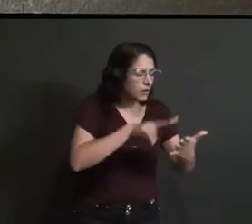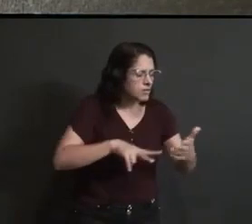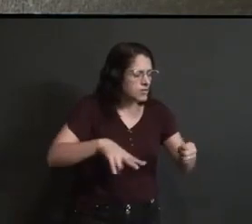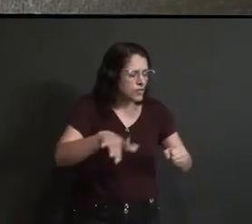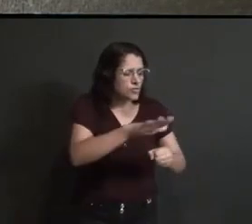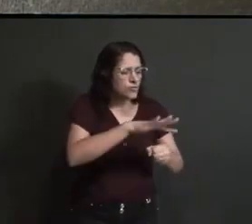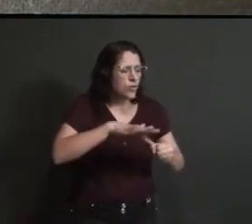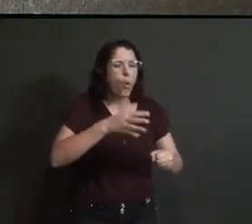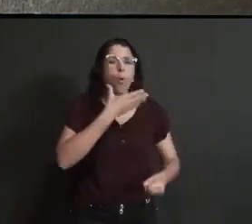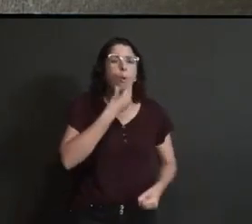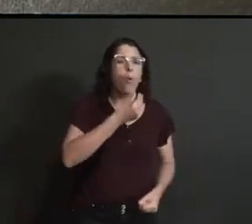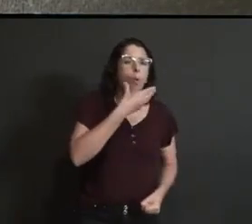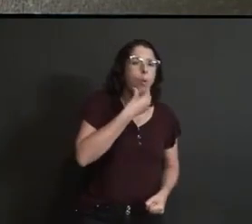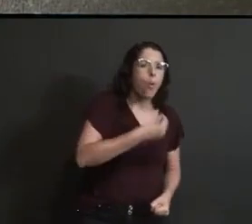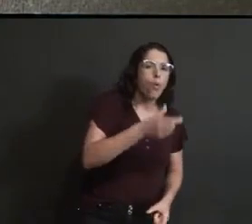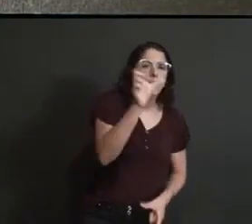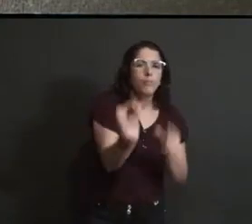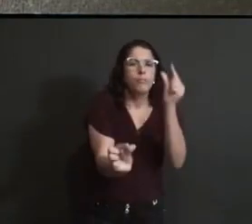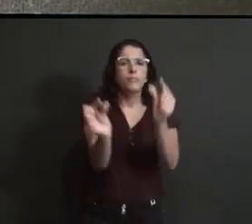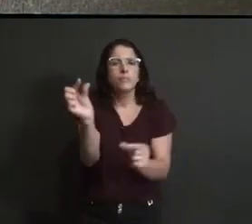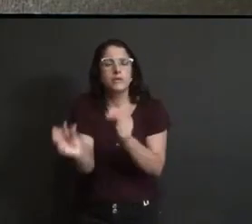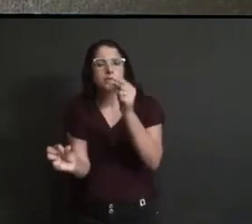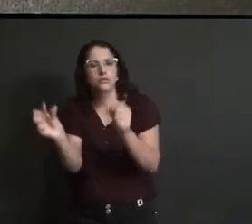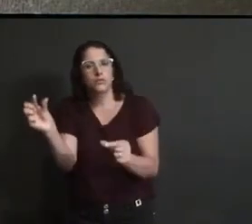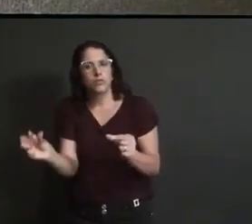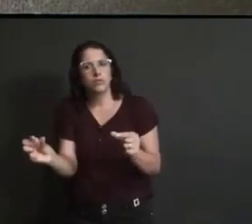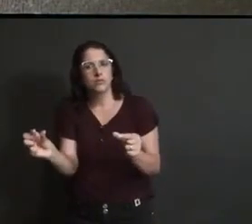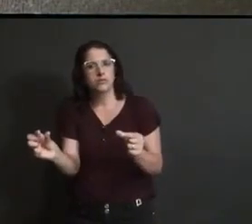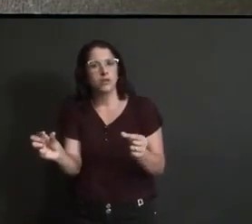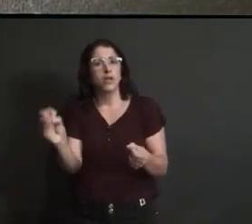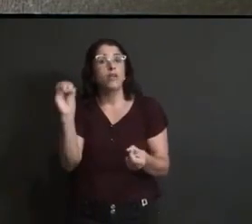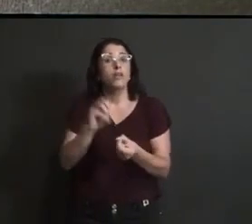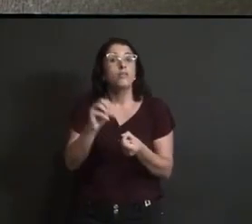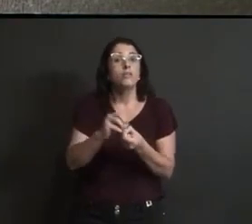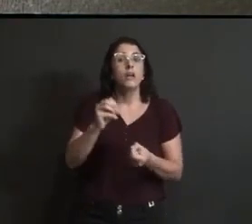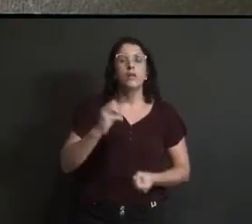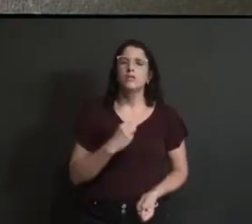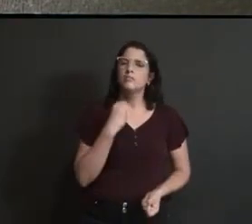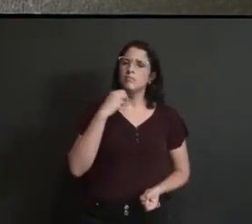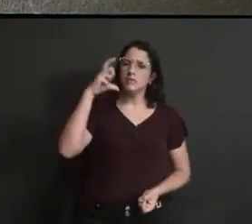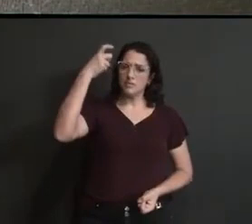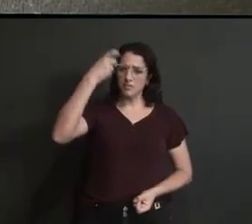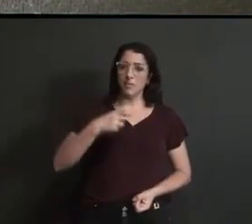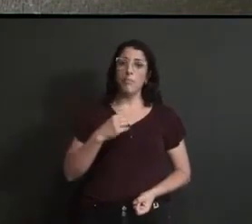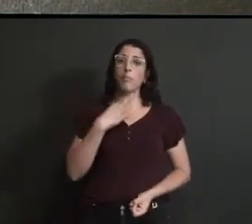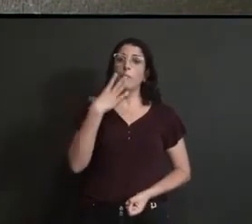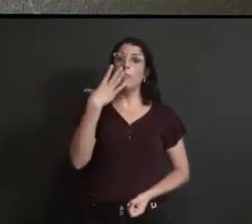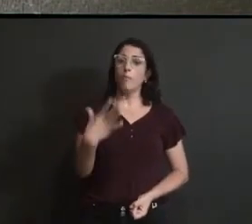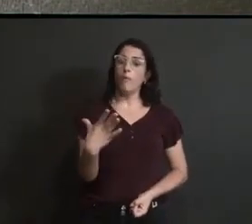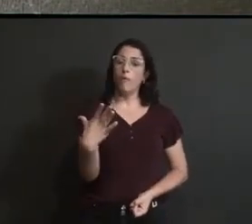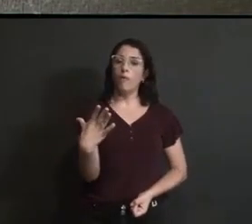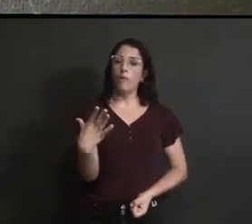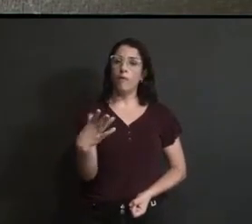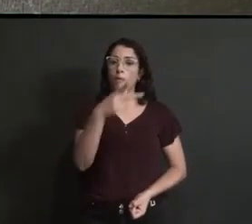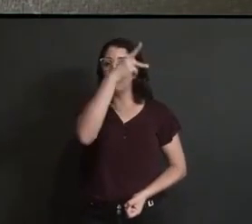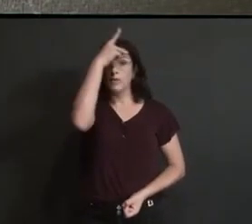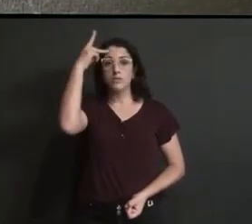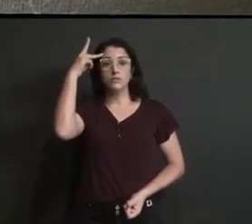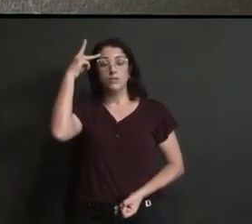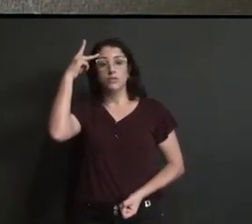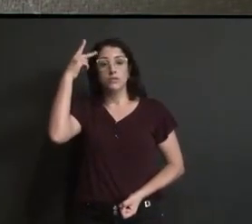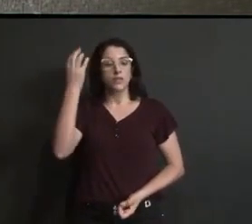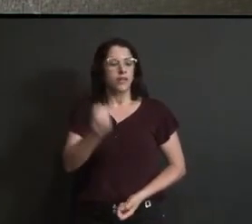De pessoas que saíram da sua zona de conforto. De pessoas que deram a